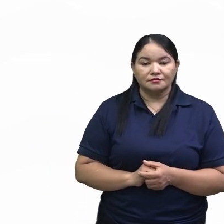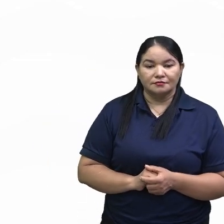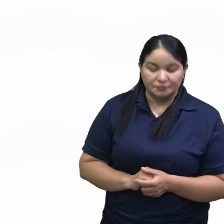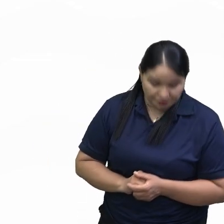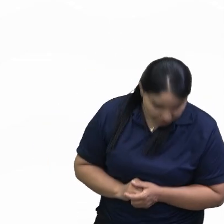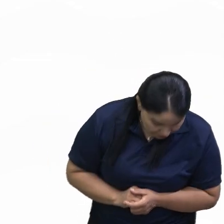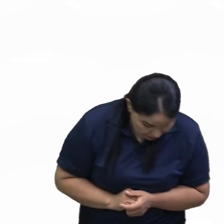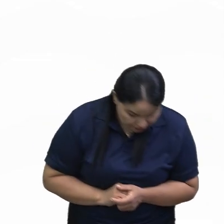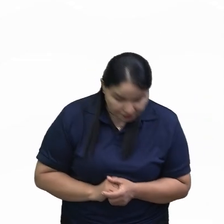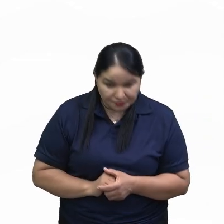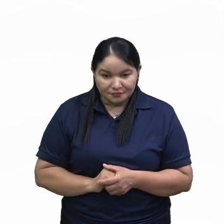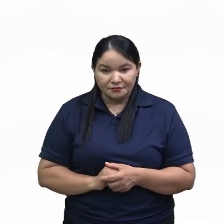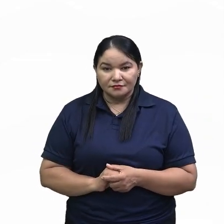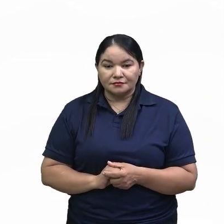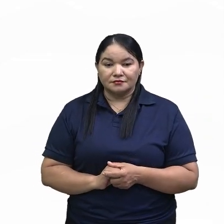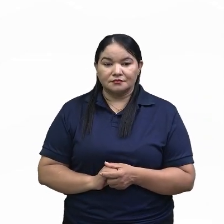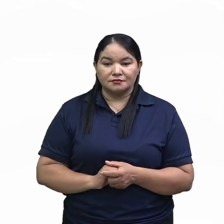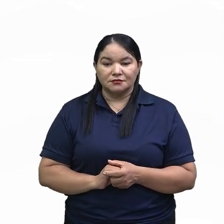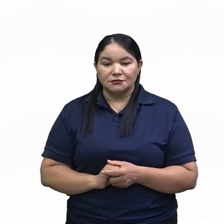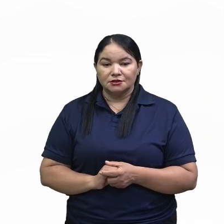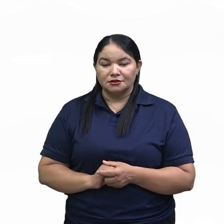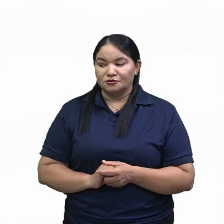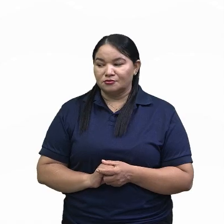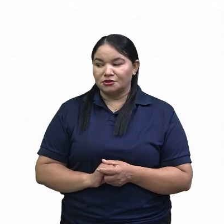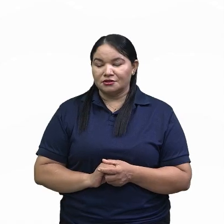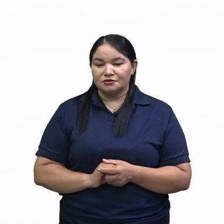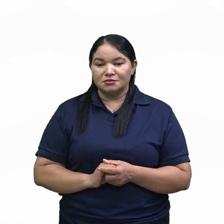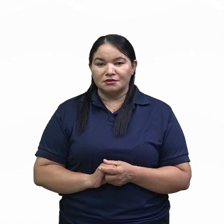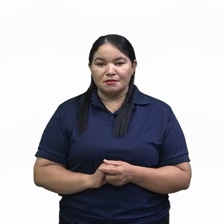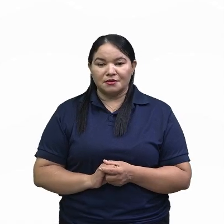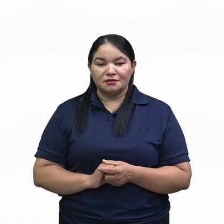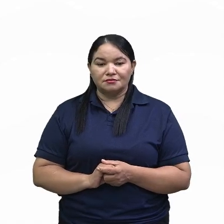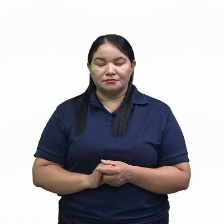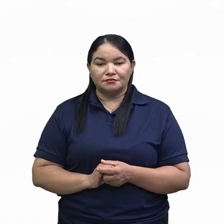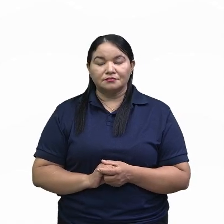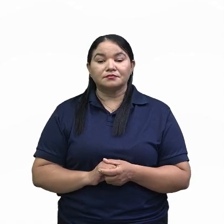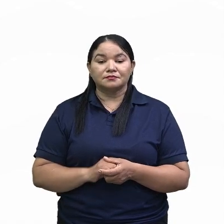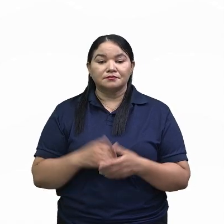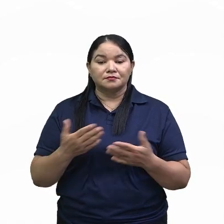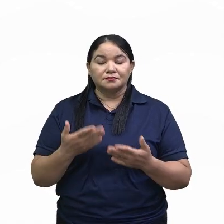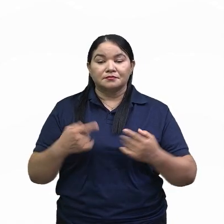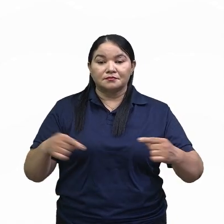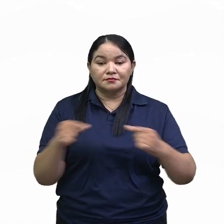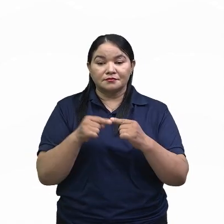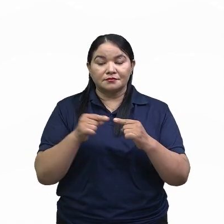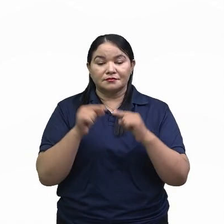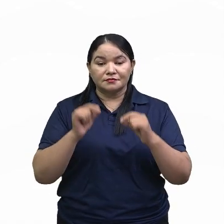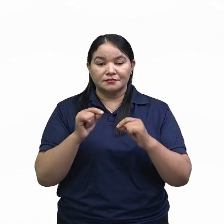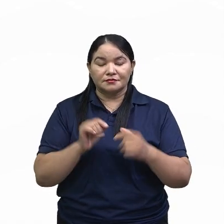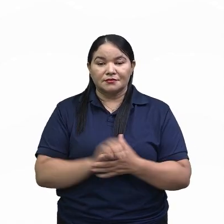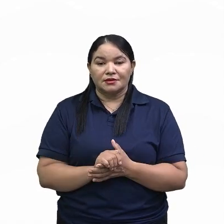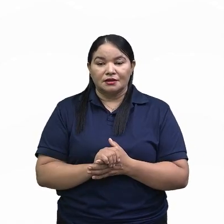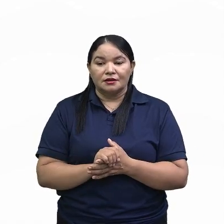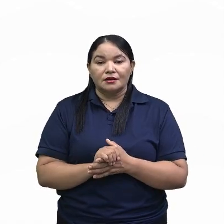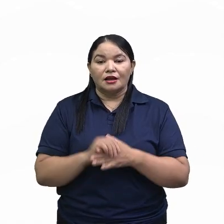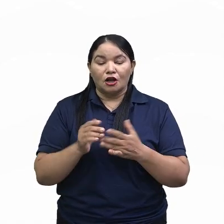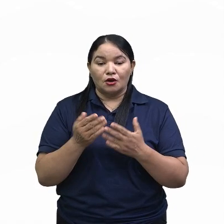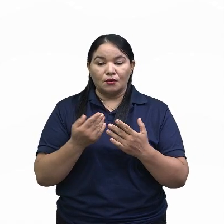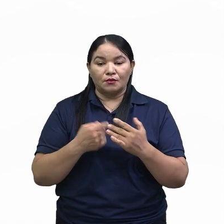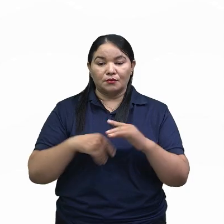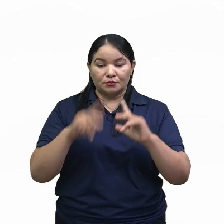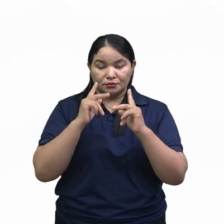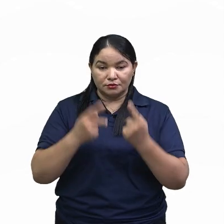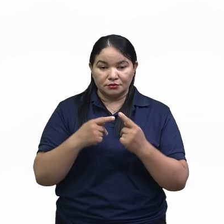forma equivocada, defendendo a existência de raças humanas. Já a etnia se refere a